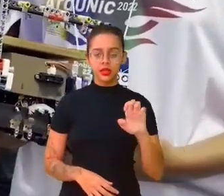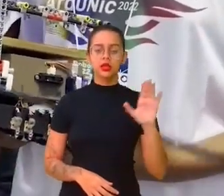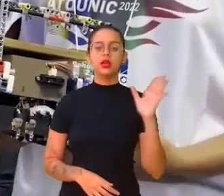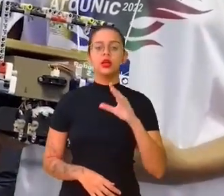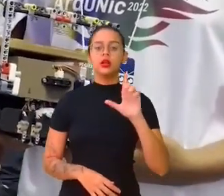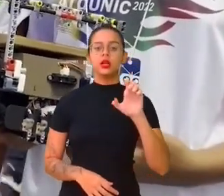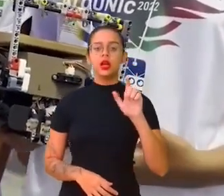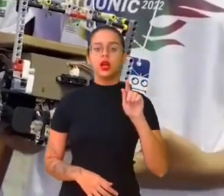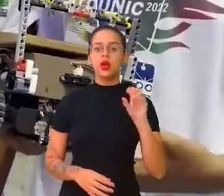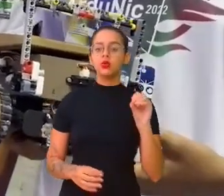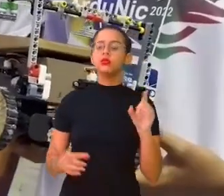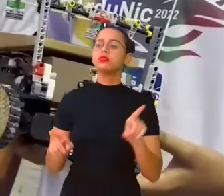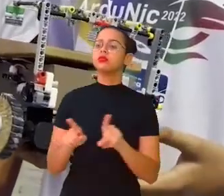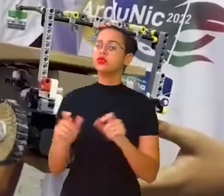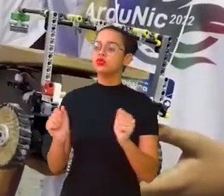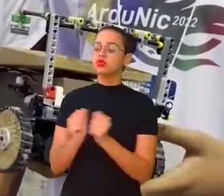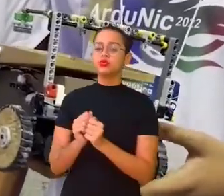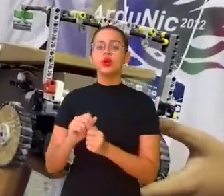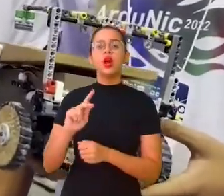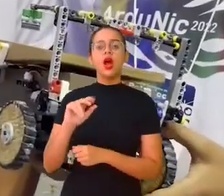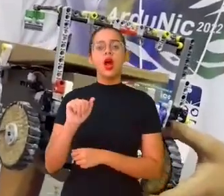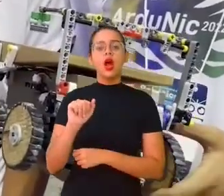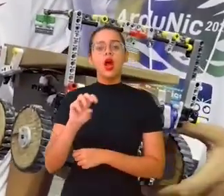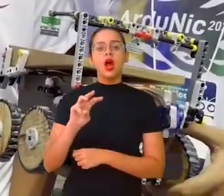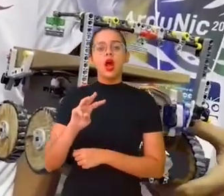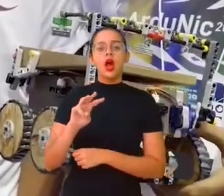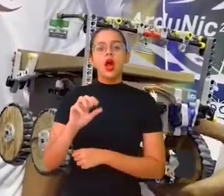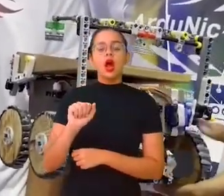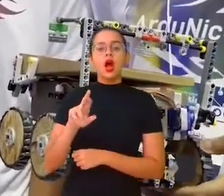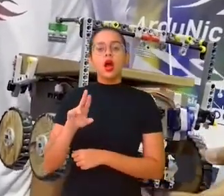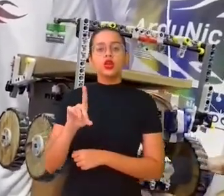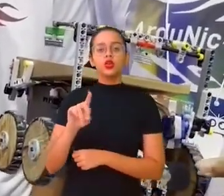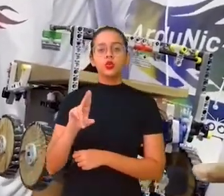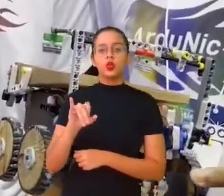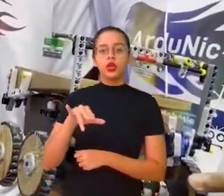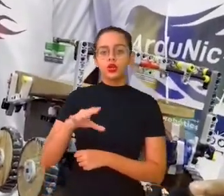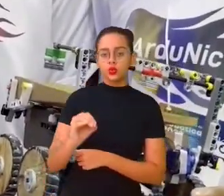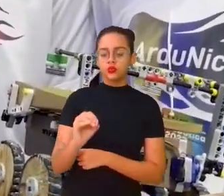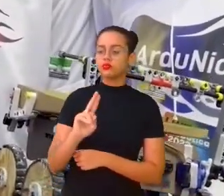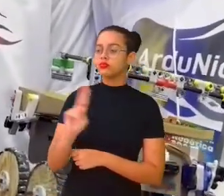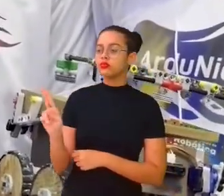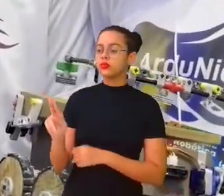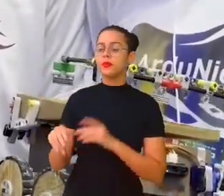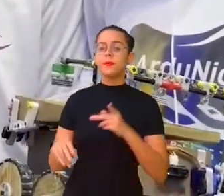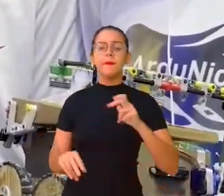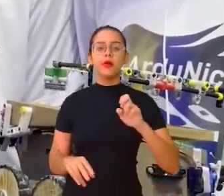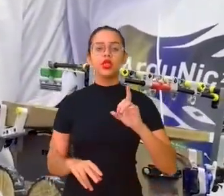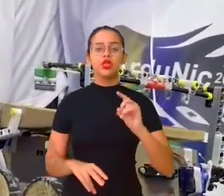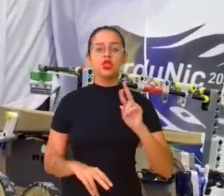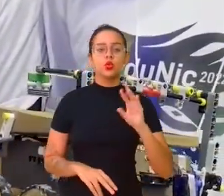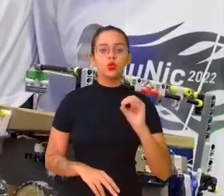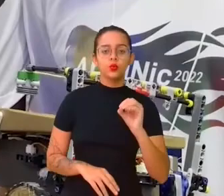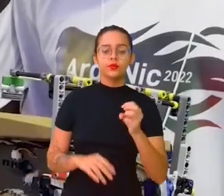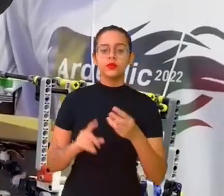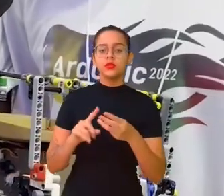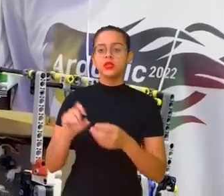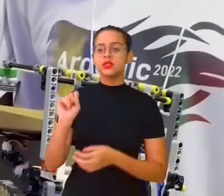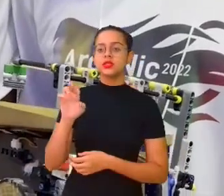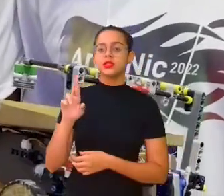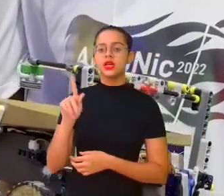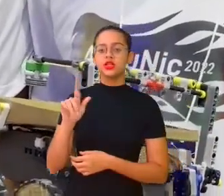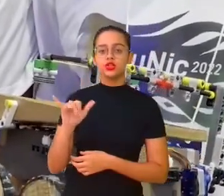Arduino, foi isso mesmo? Foi. Foi isso mesmo. Foi isso mesmo? Então eu vou pedir pra eles se apresentarem. Você é o? Pedro. Sérgio.